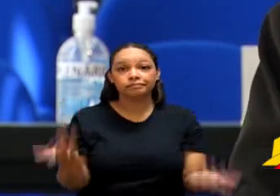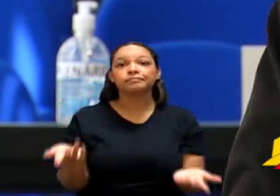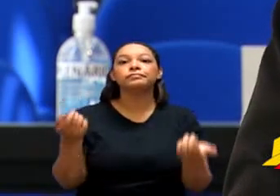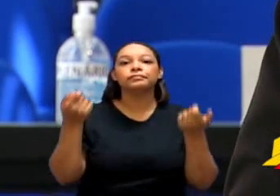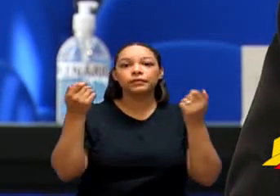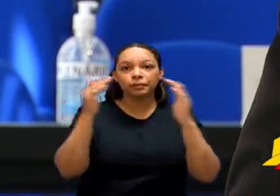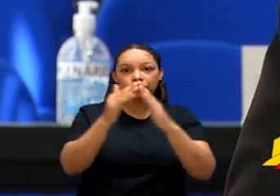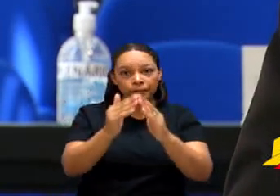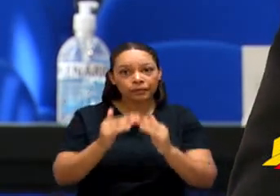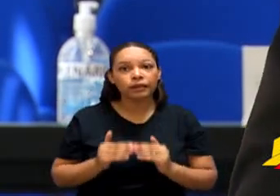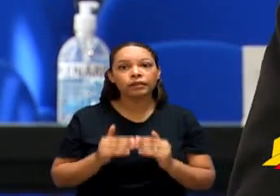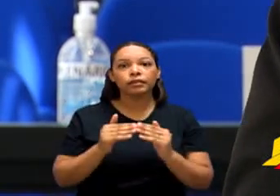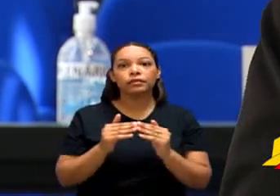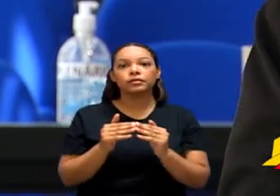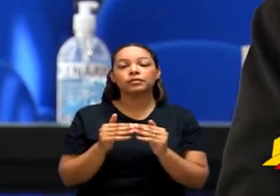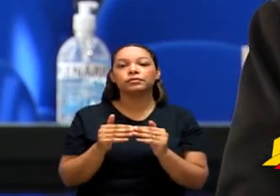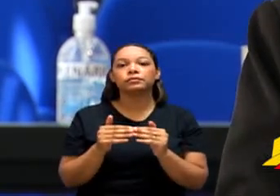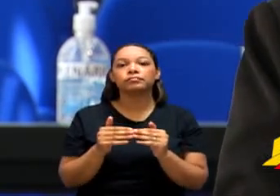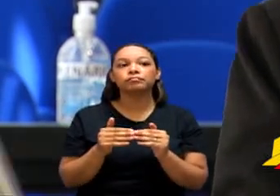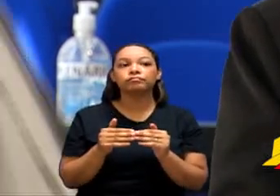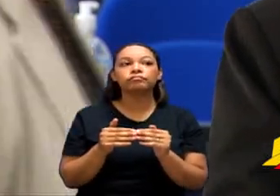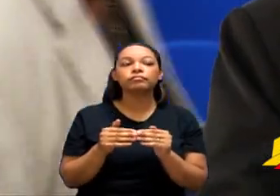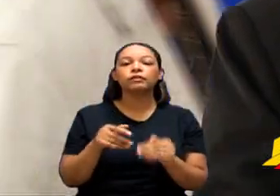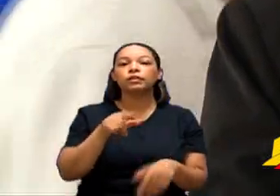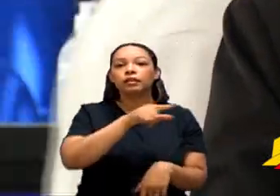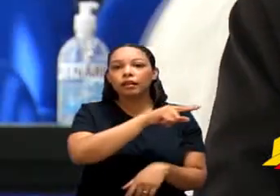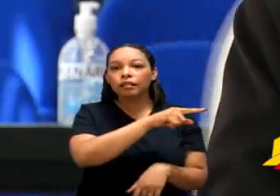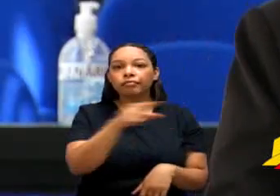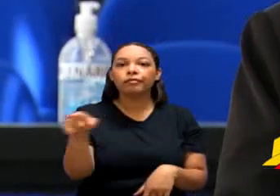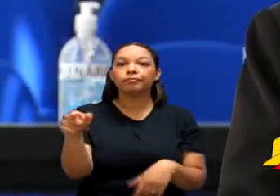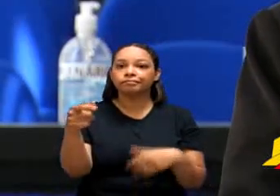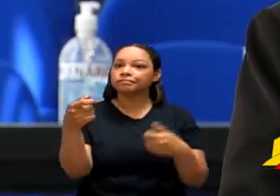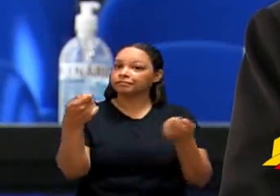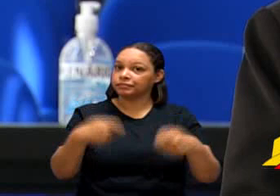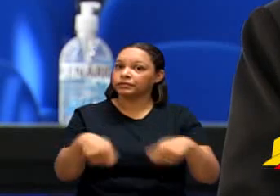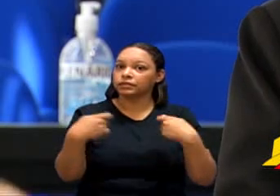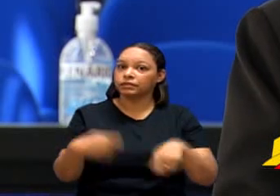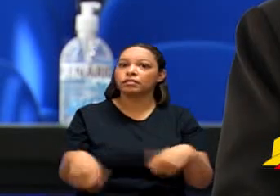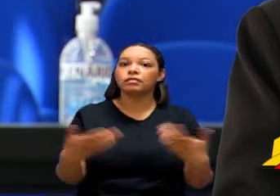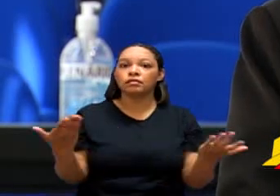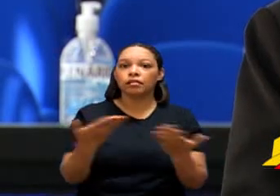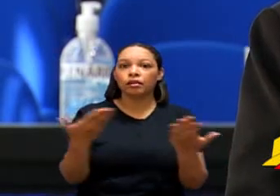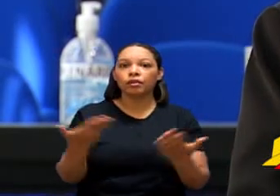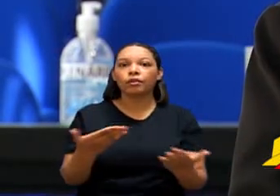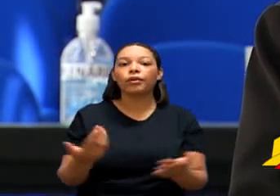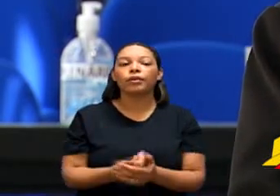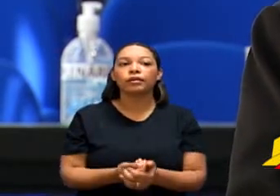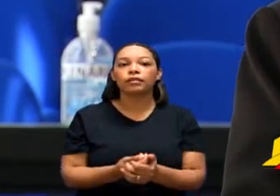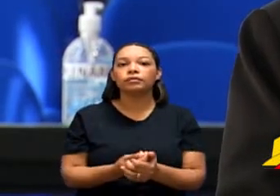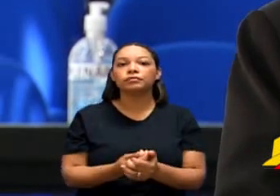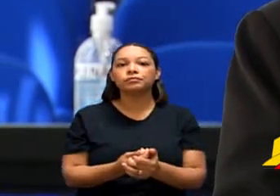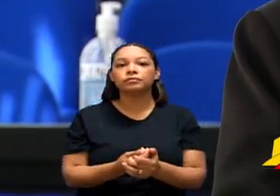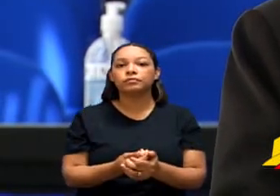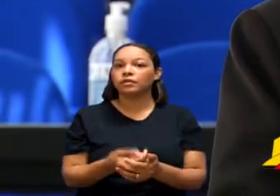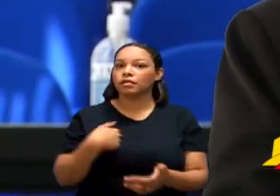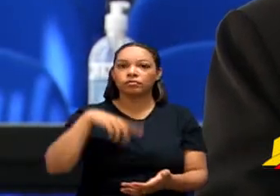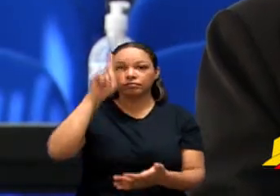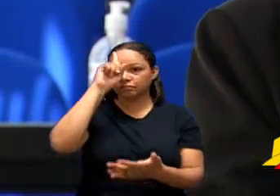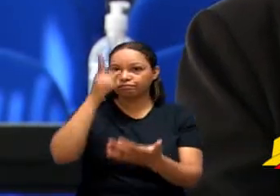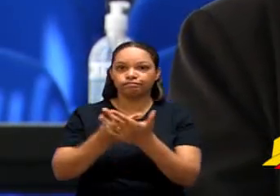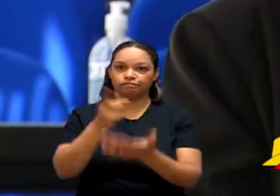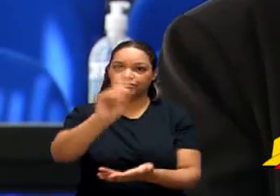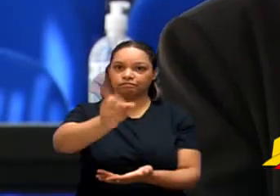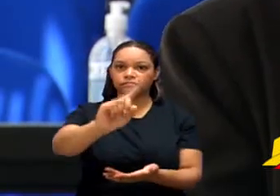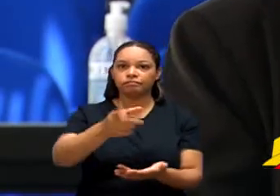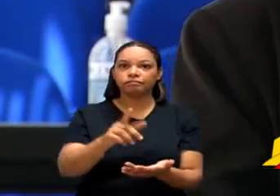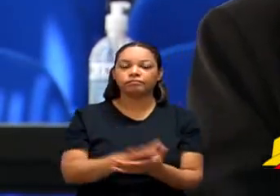aí... né, até utilizando espaço e requerimento para fazer essa denúncia, porque nós não concordamos com essa mudança do ponto,